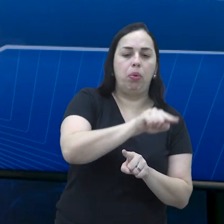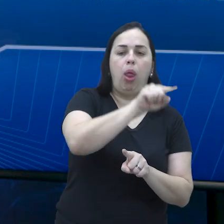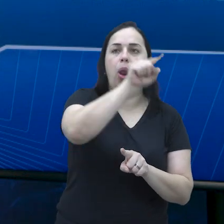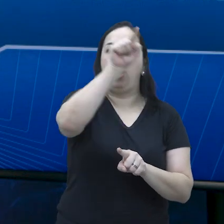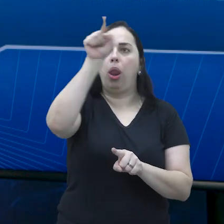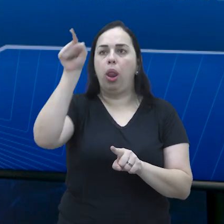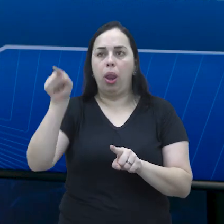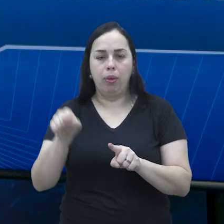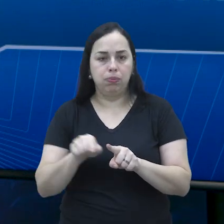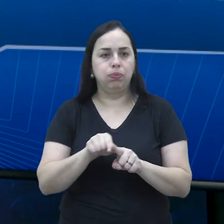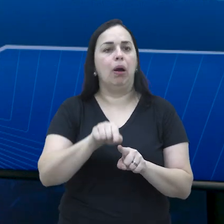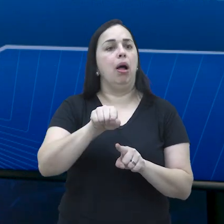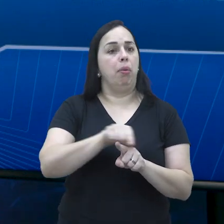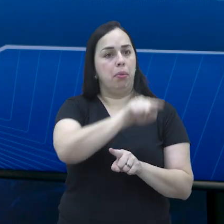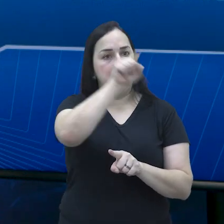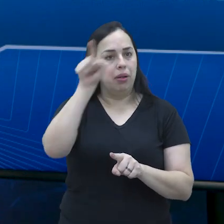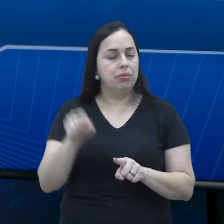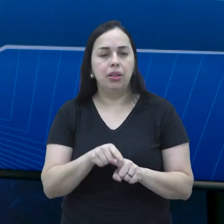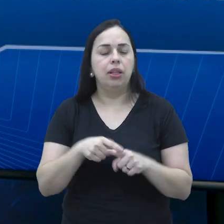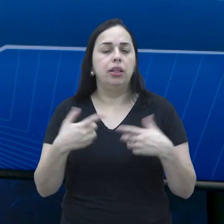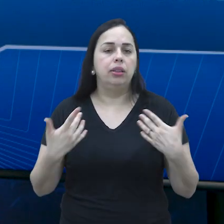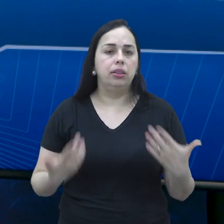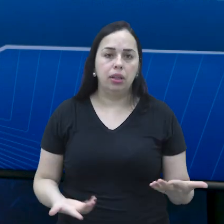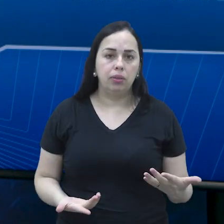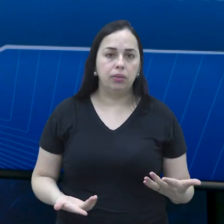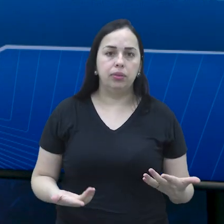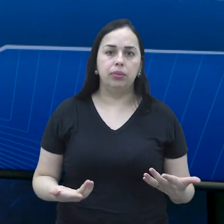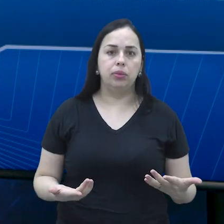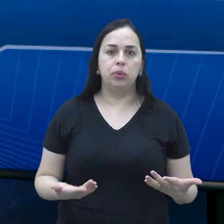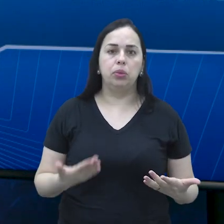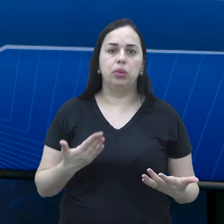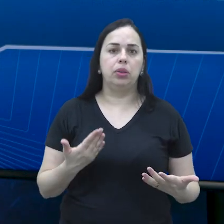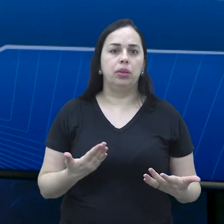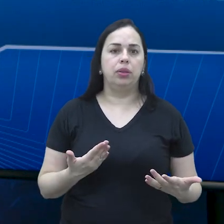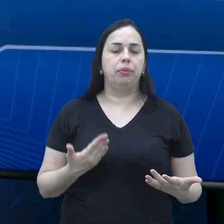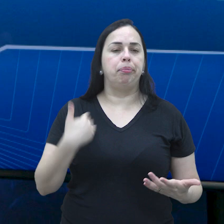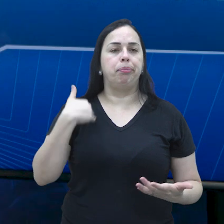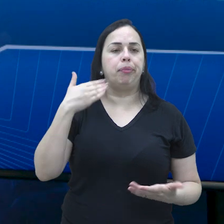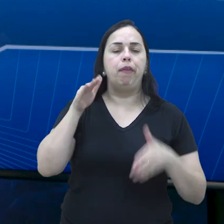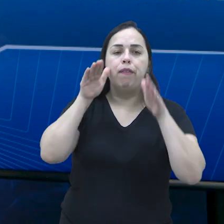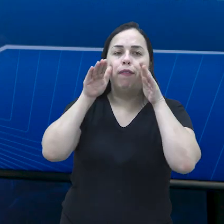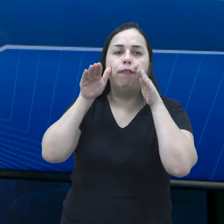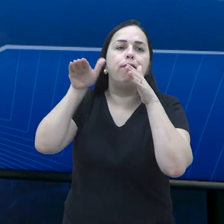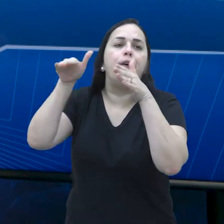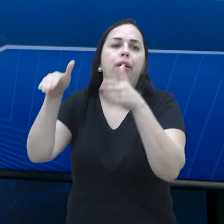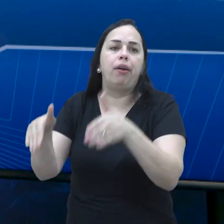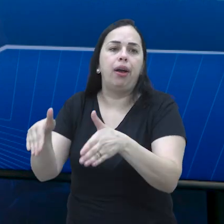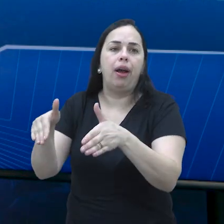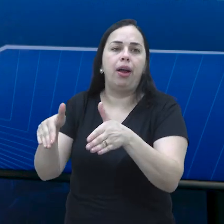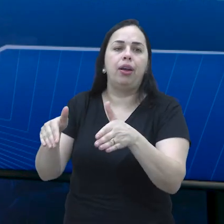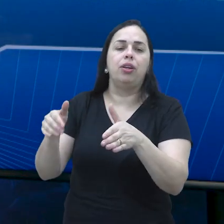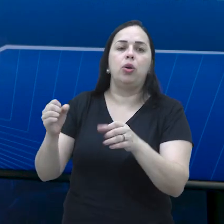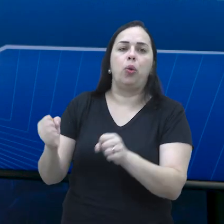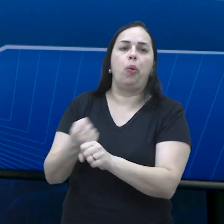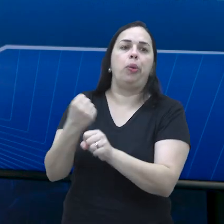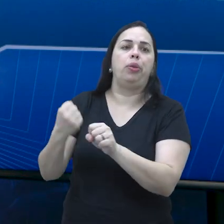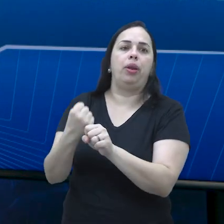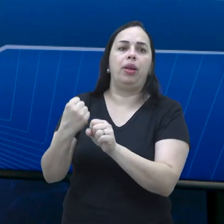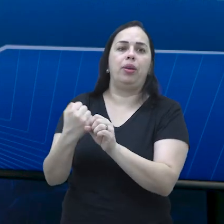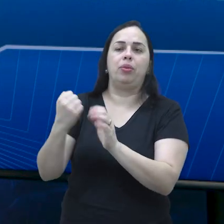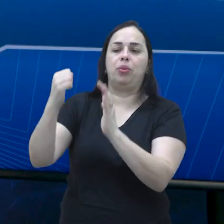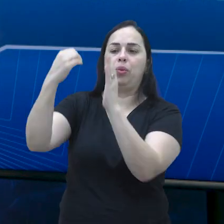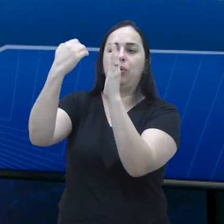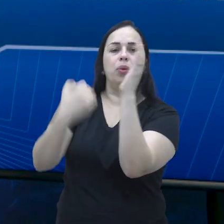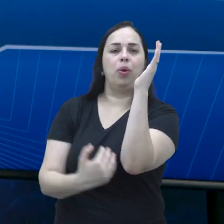olhando compartimentos específicos. Então, não faz muito sentido a gente demandar tempo construindo um jardim de chuva,